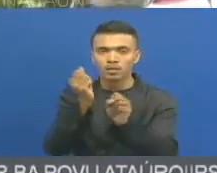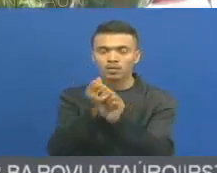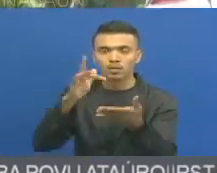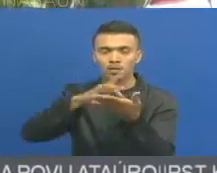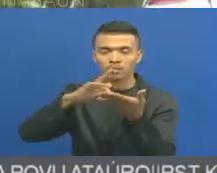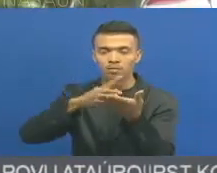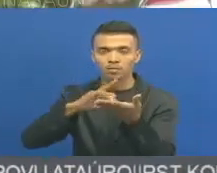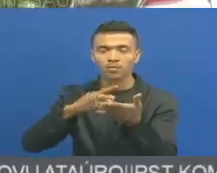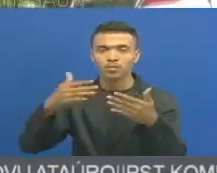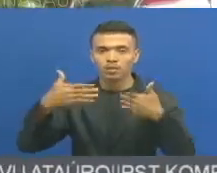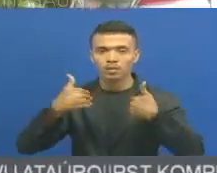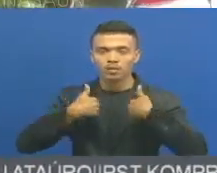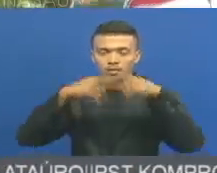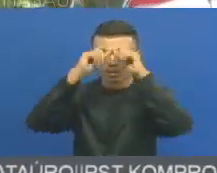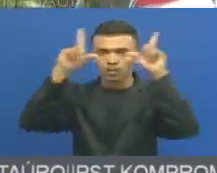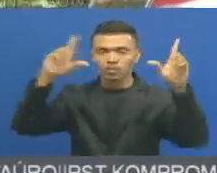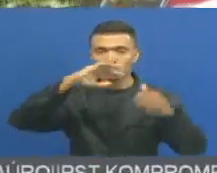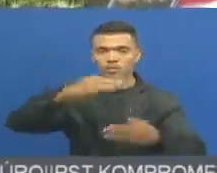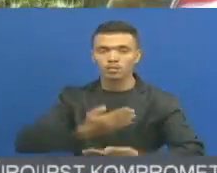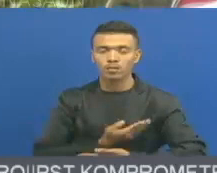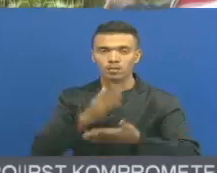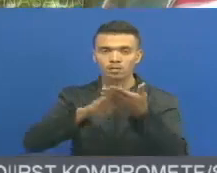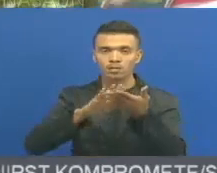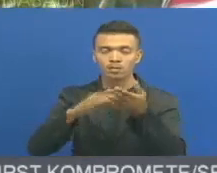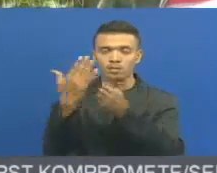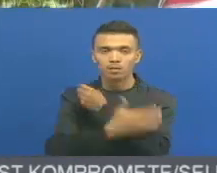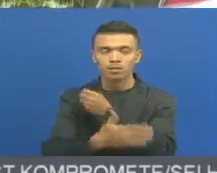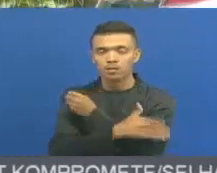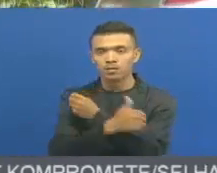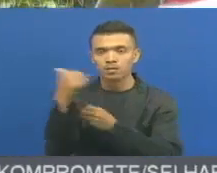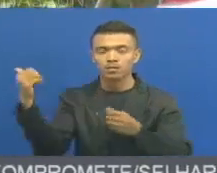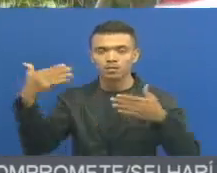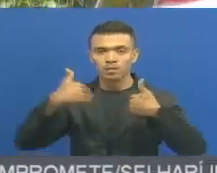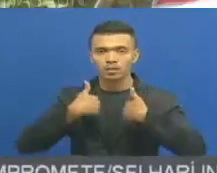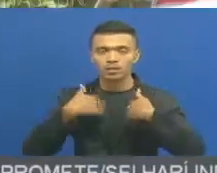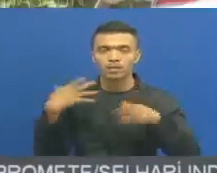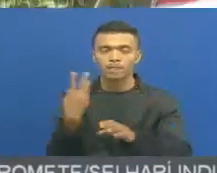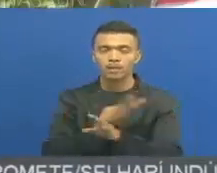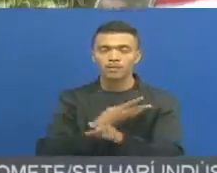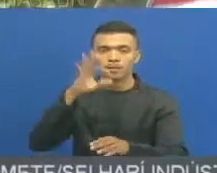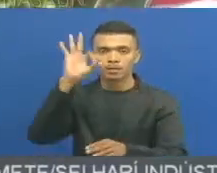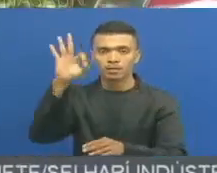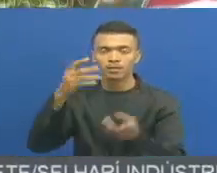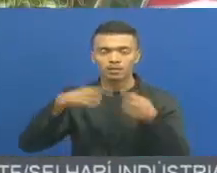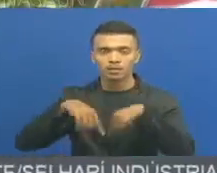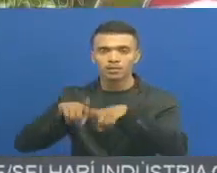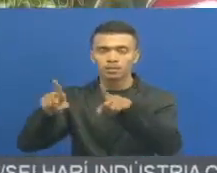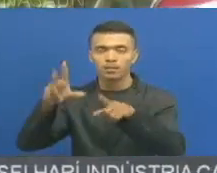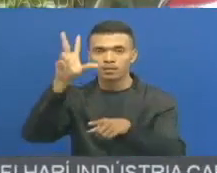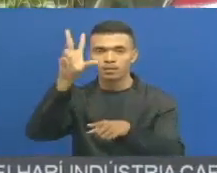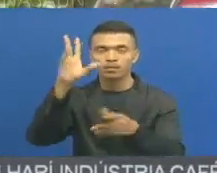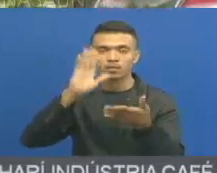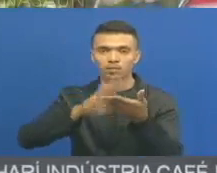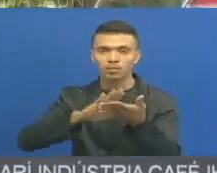hilat Timor Wan ba sekolah hilir ne kuasi sirne iho tona. Amina yang sian ne beke ba balun ih kuasi ihan nain tolu para